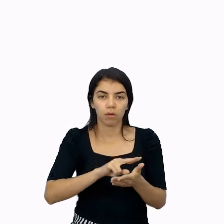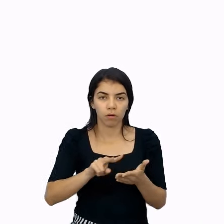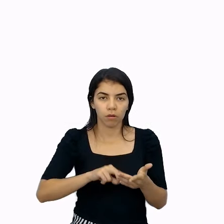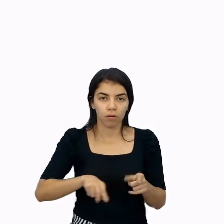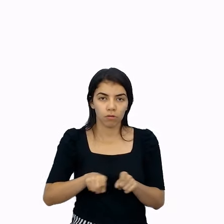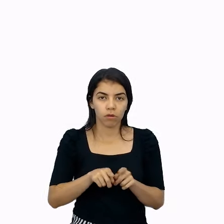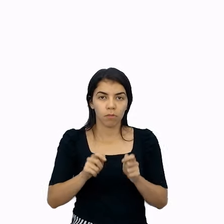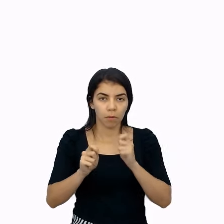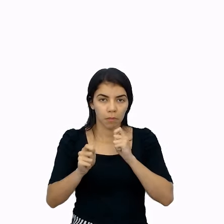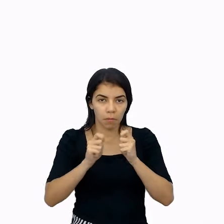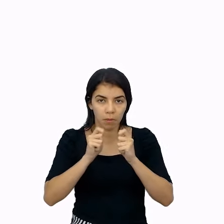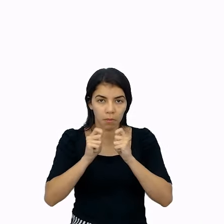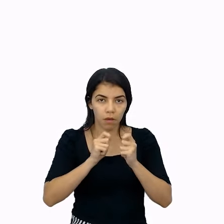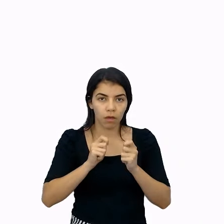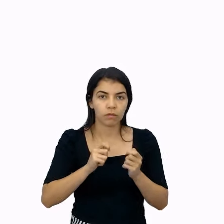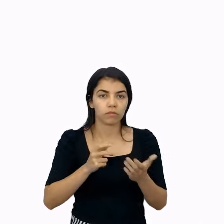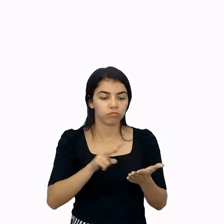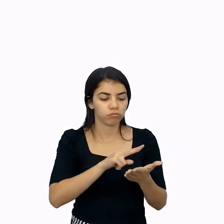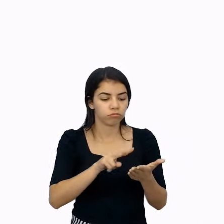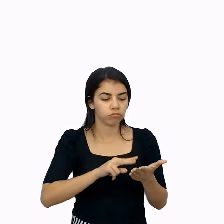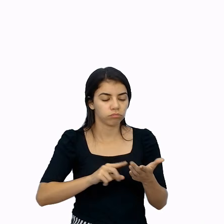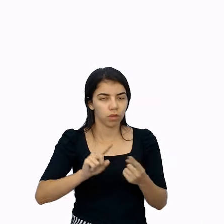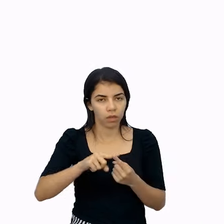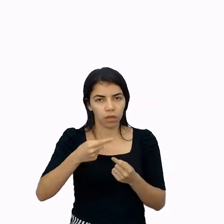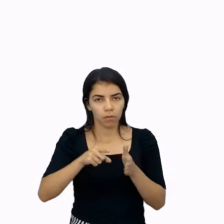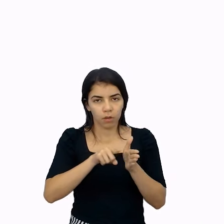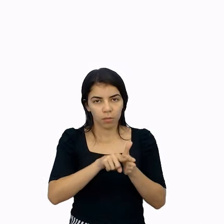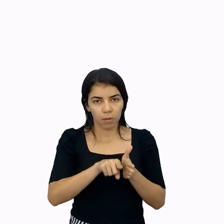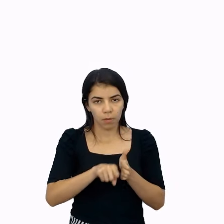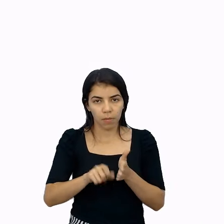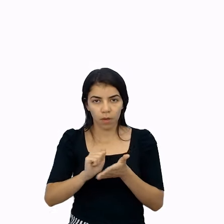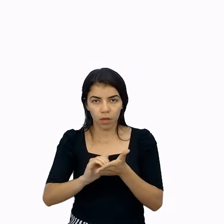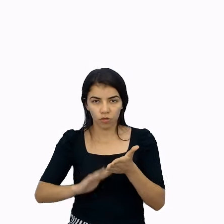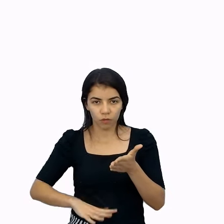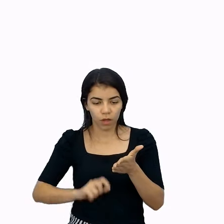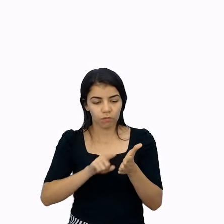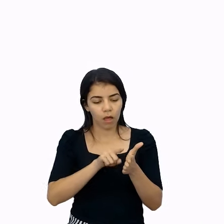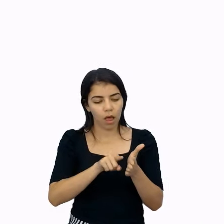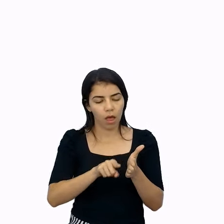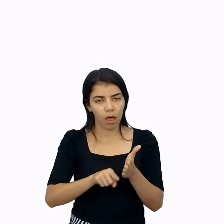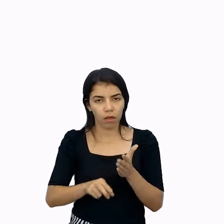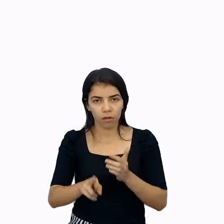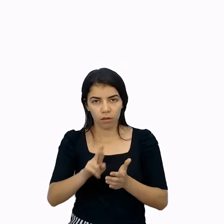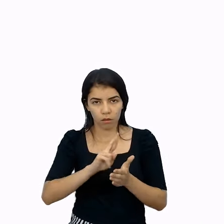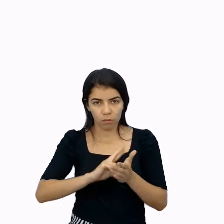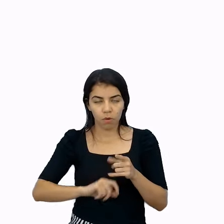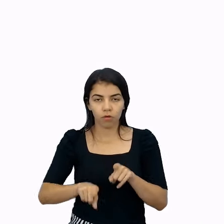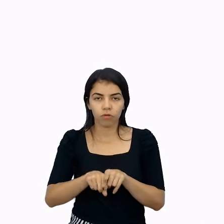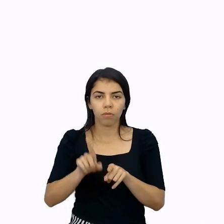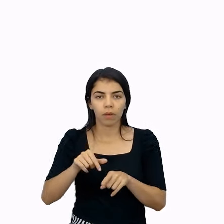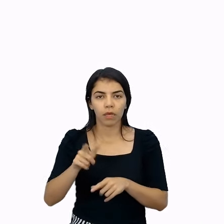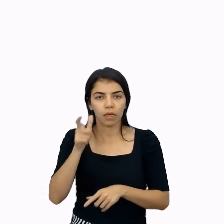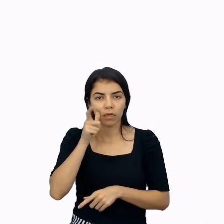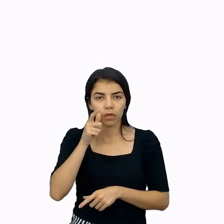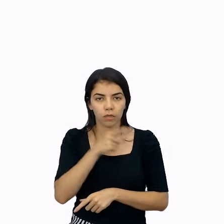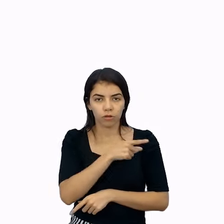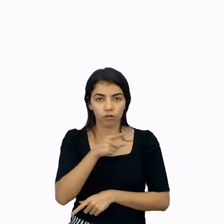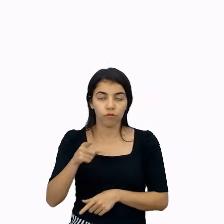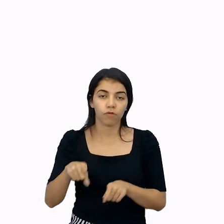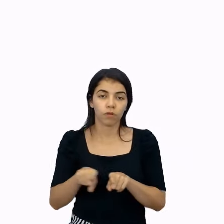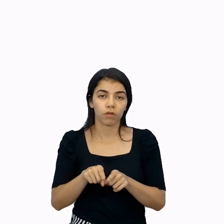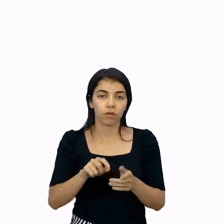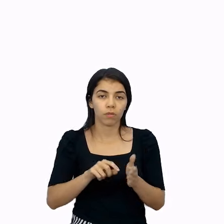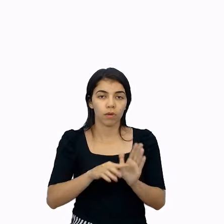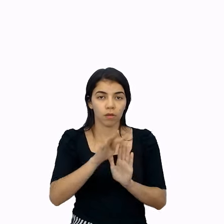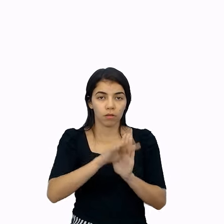uma reportagem e depois respondem a um conjunto de atividades. Então, é interessante que vocês possam ler o